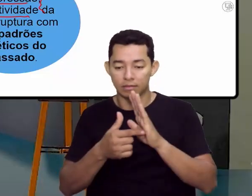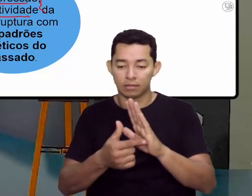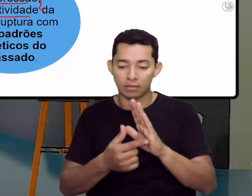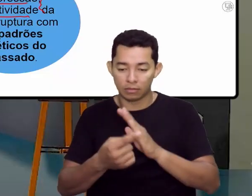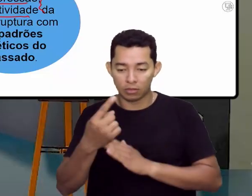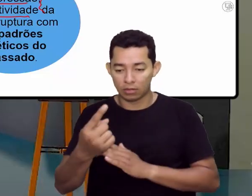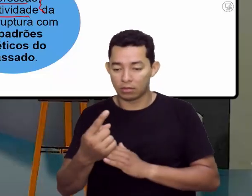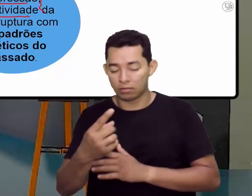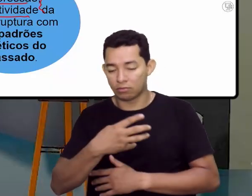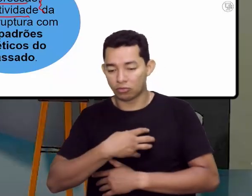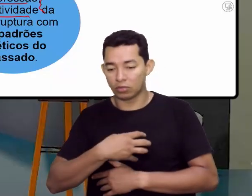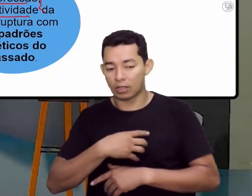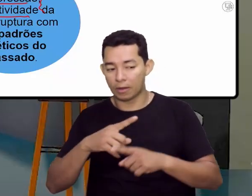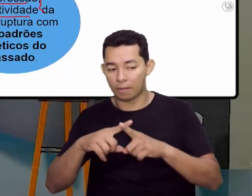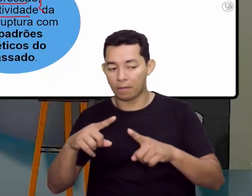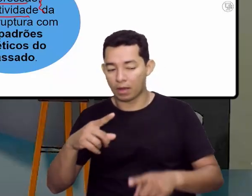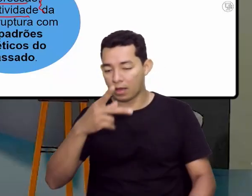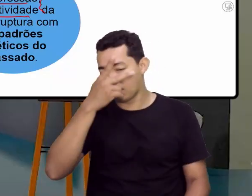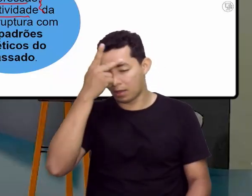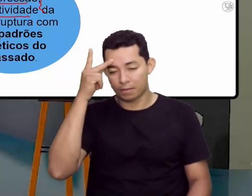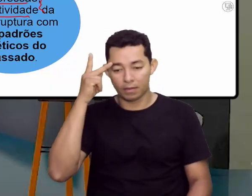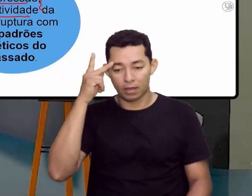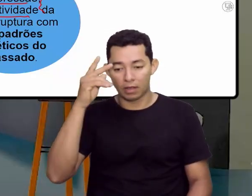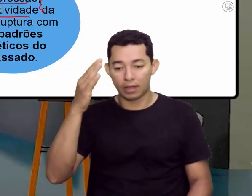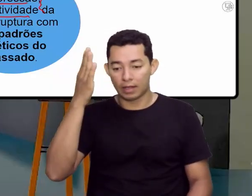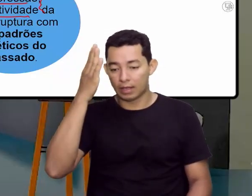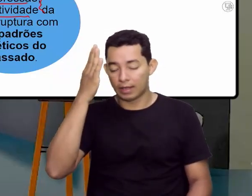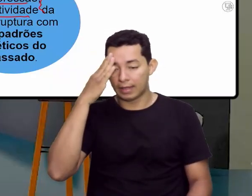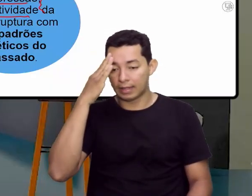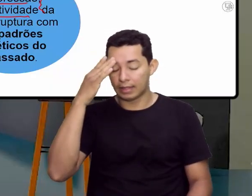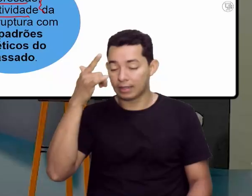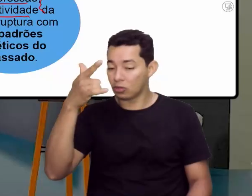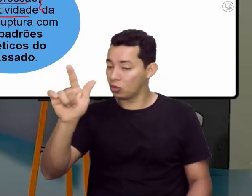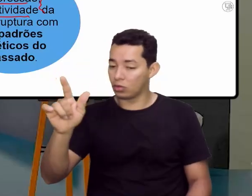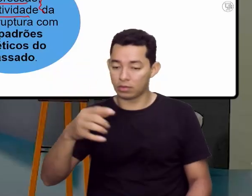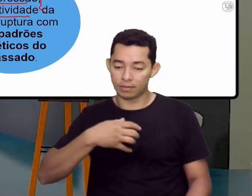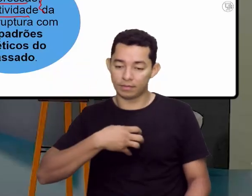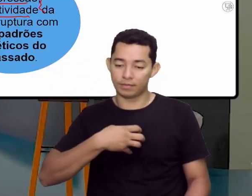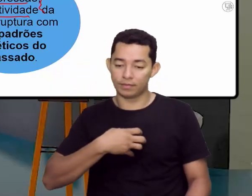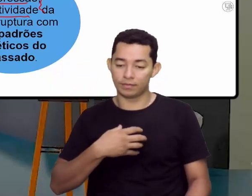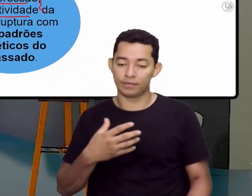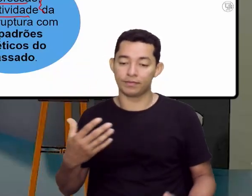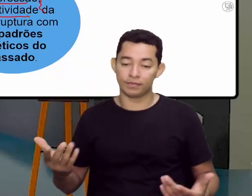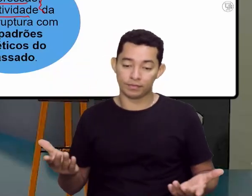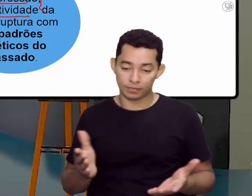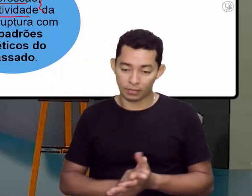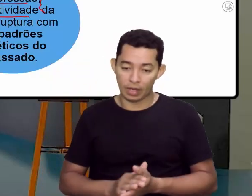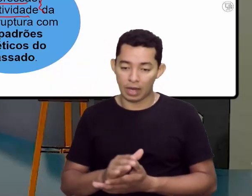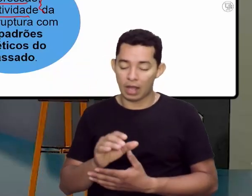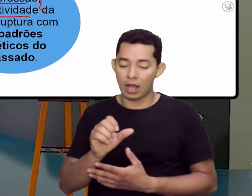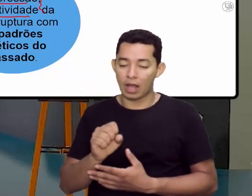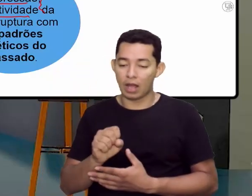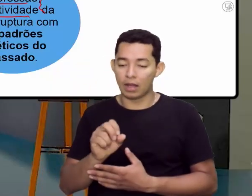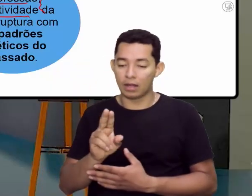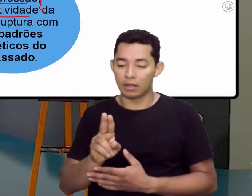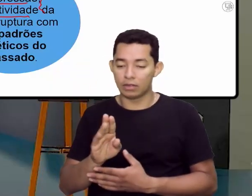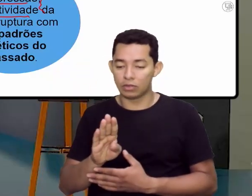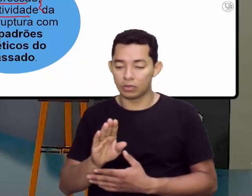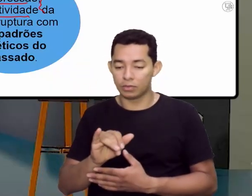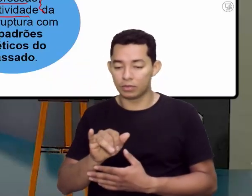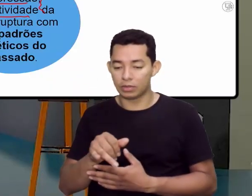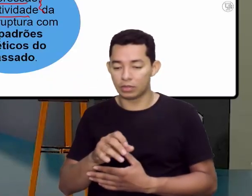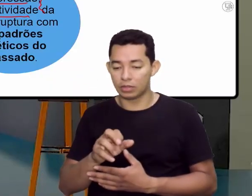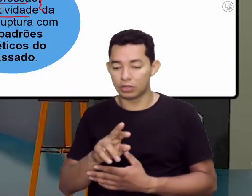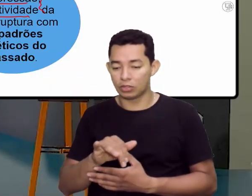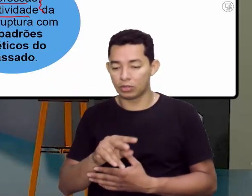né? Isso aí acontece muito em todas as artes. Então, essa subjetividade, né? A